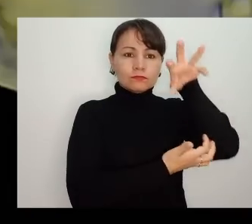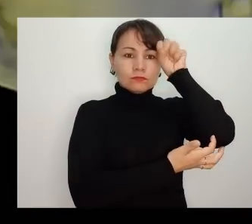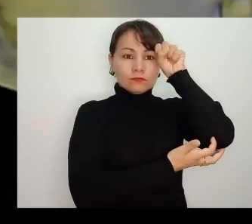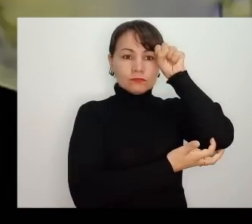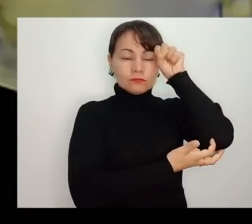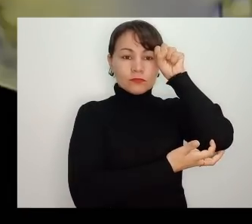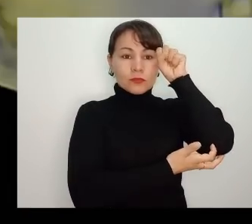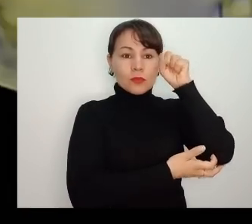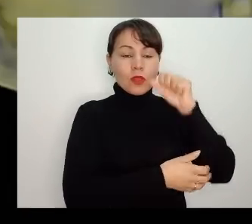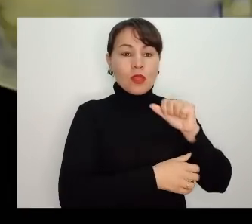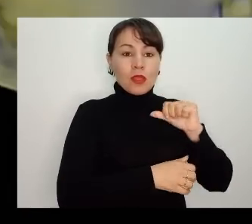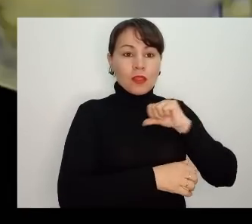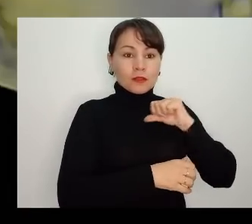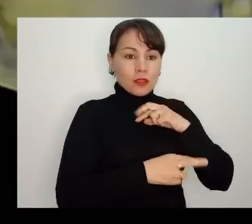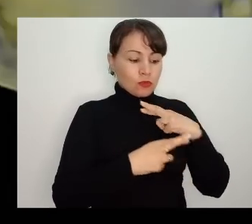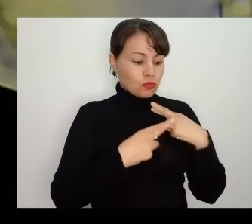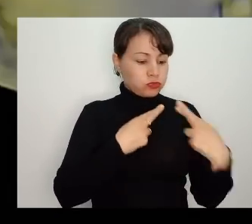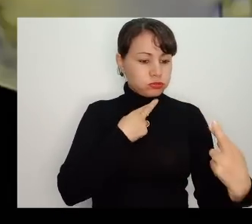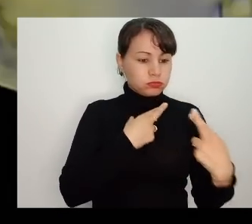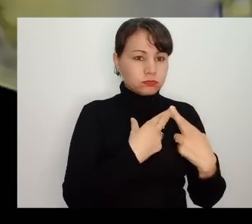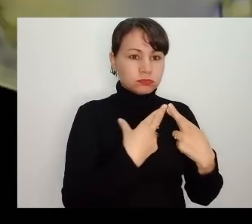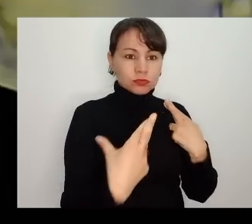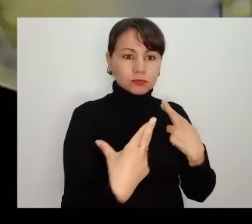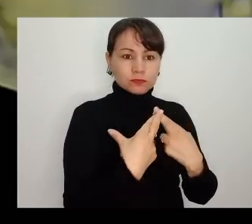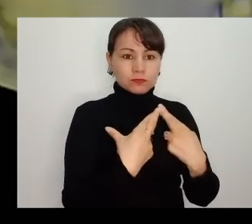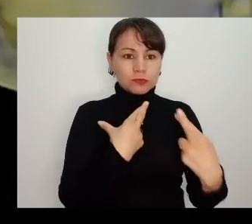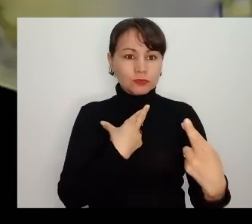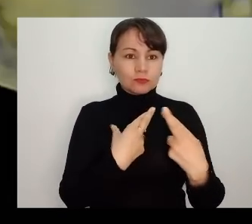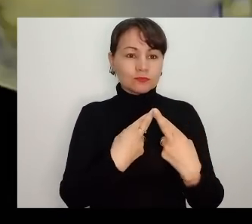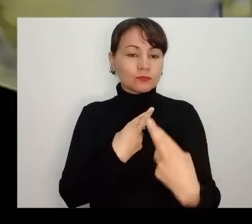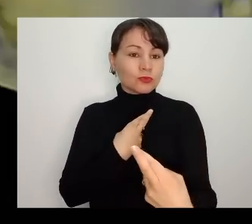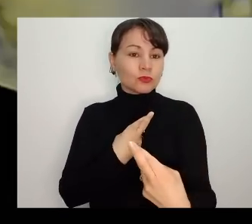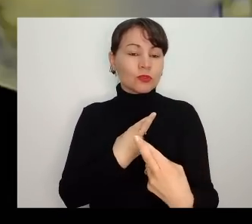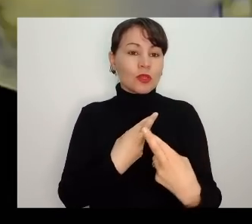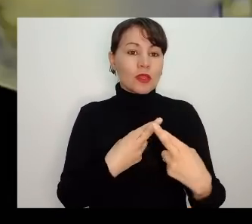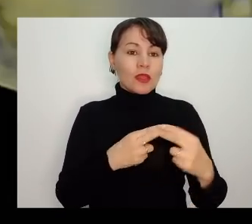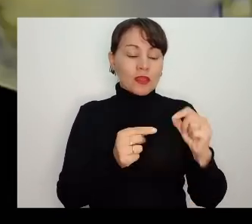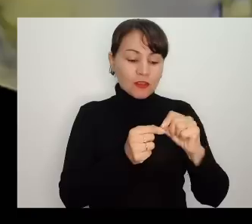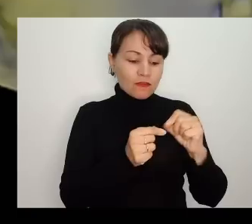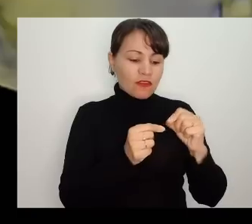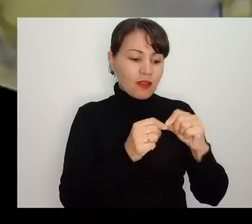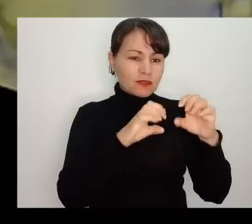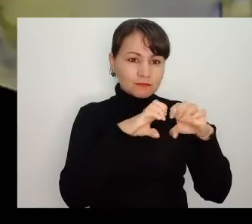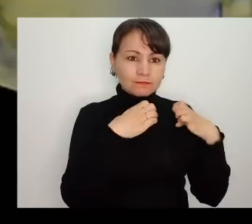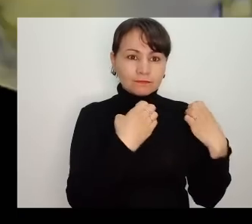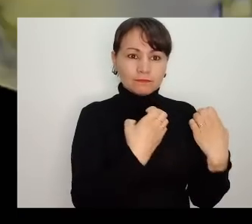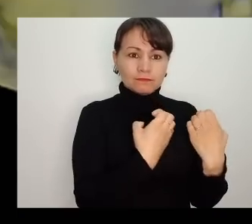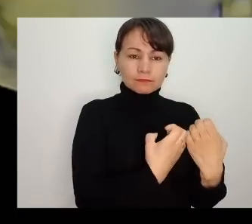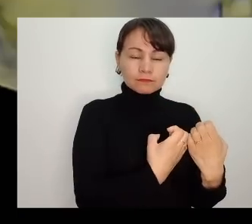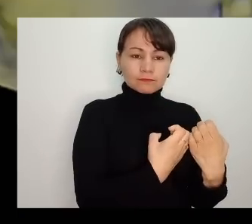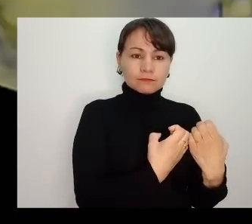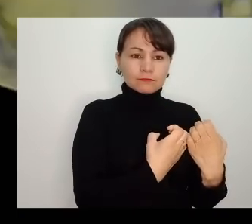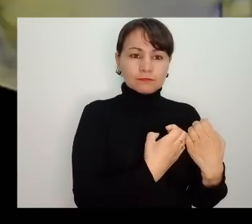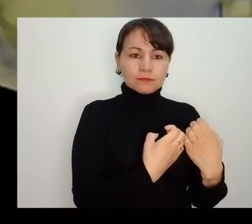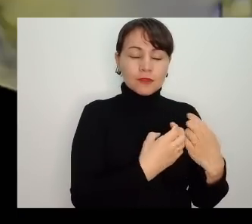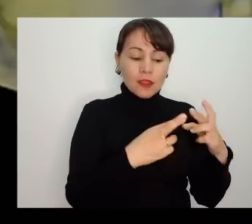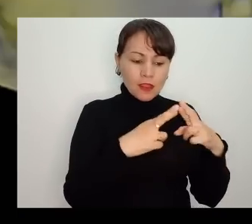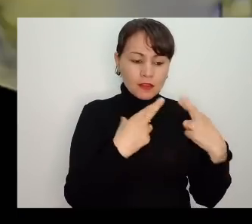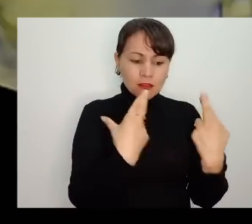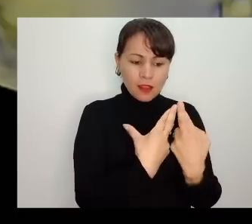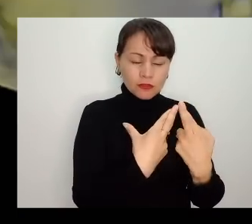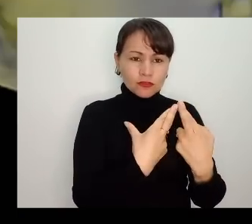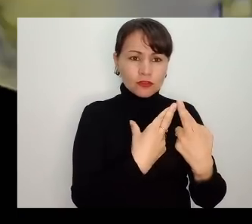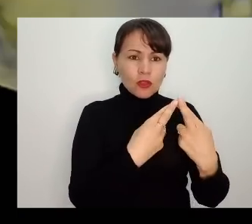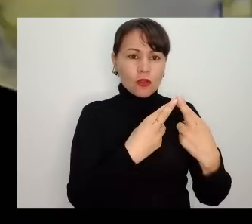receptores, nós passamos por circuitos e redes que formam essas estruturas, e